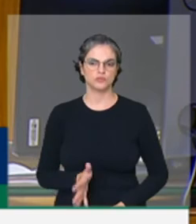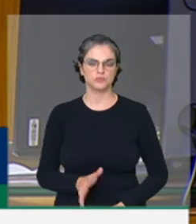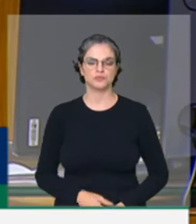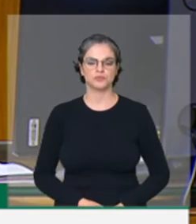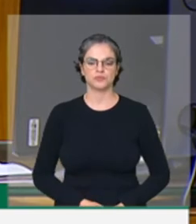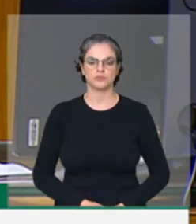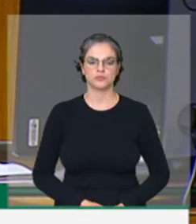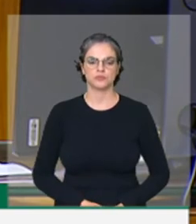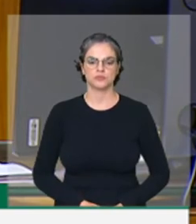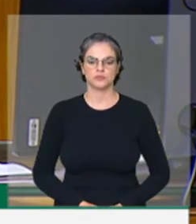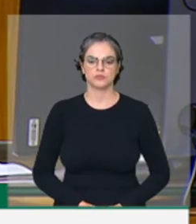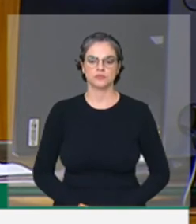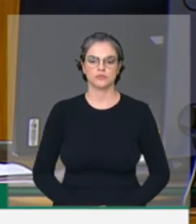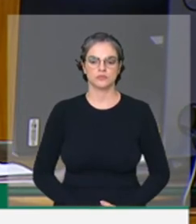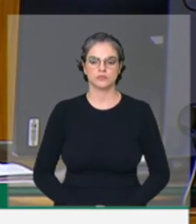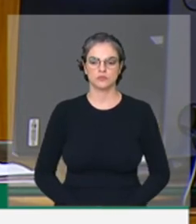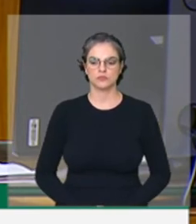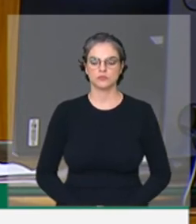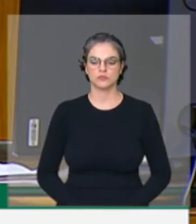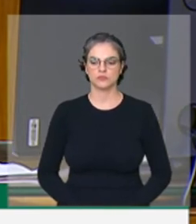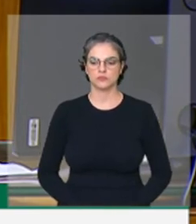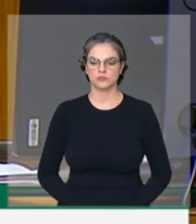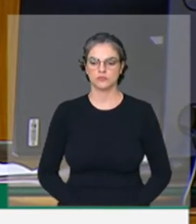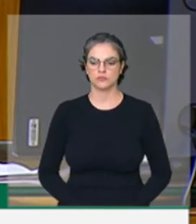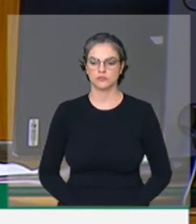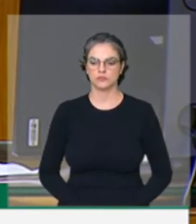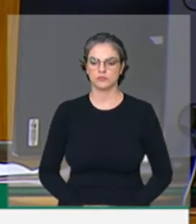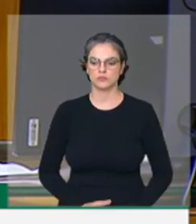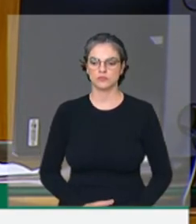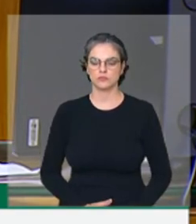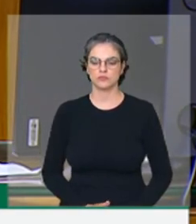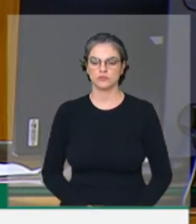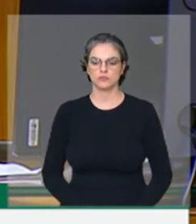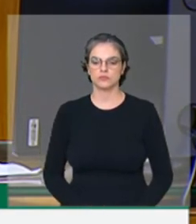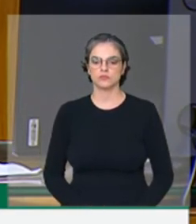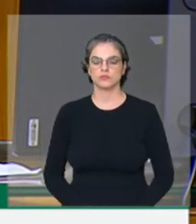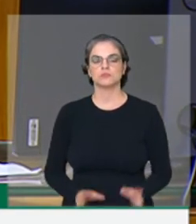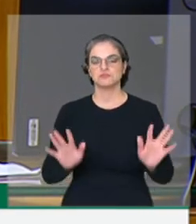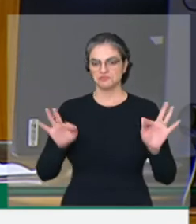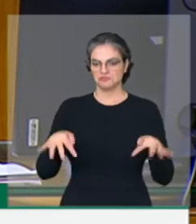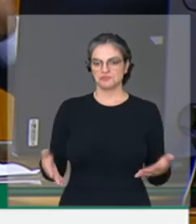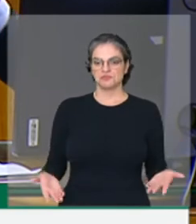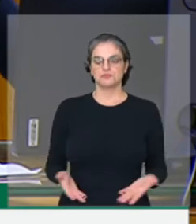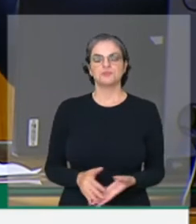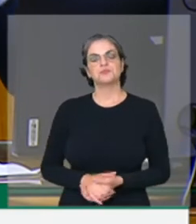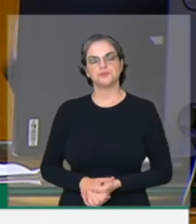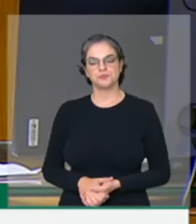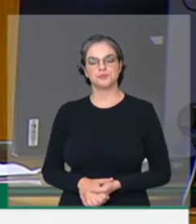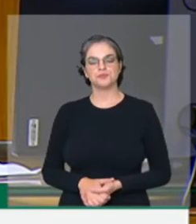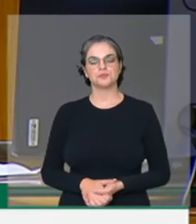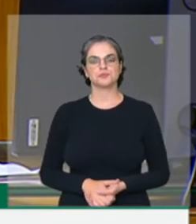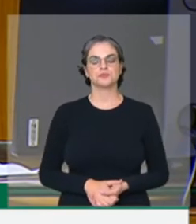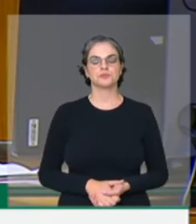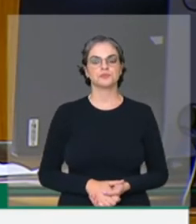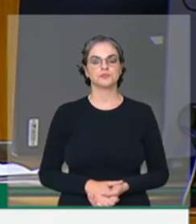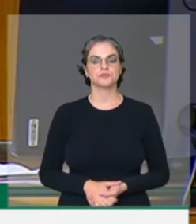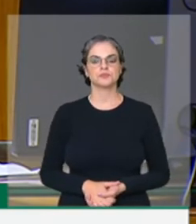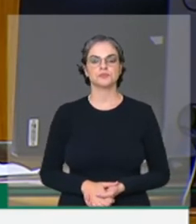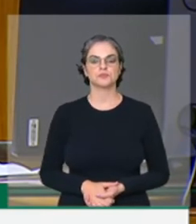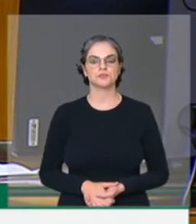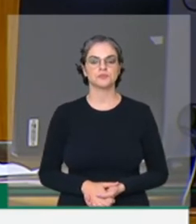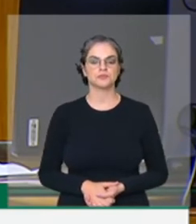Está lá ou aqui? Está funcionando aqui já? Lá. Encerro a votação. Está encerrada a votação. A mesa